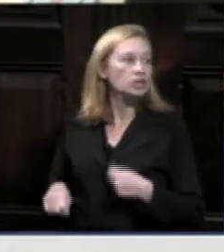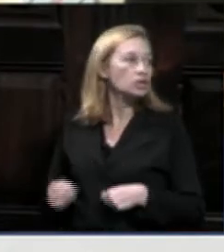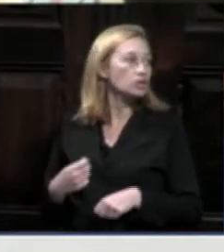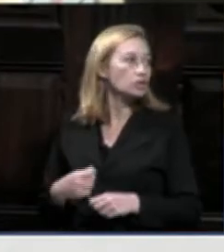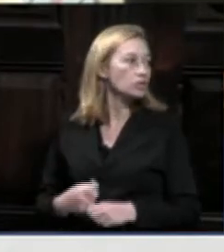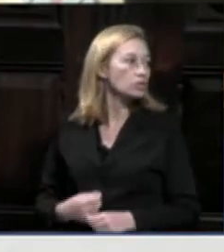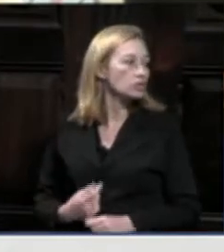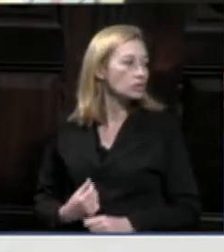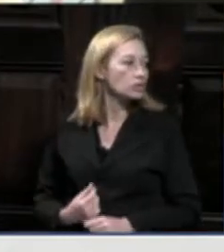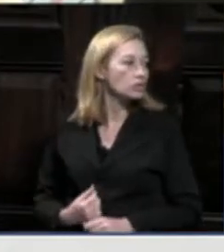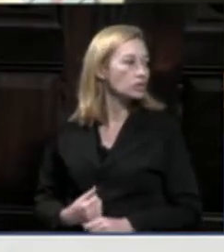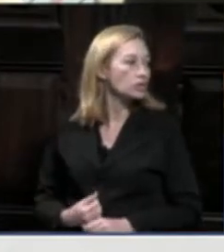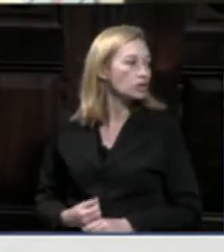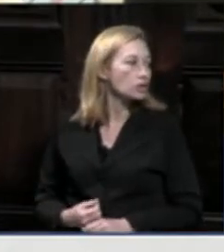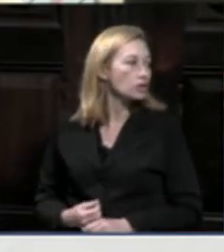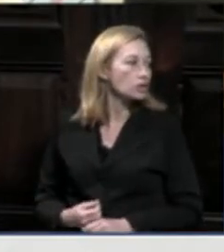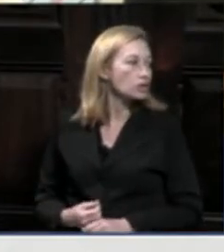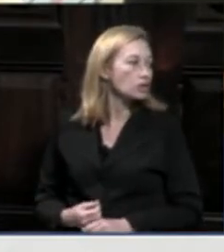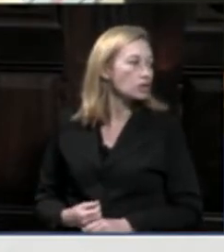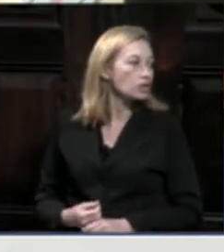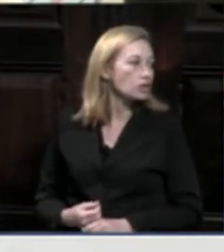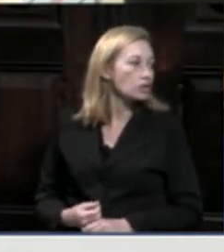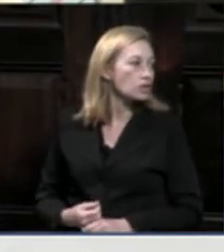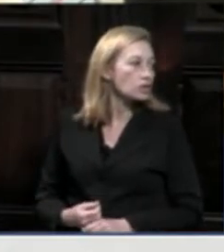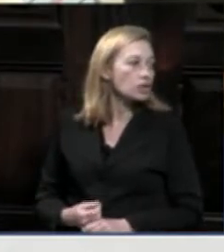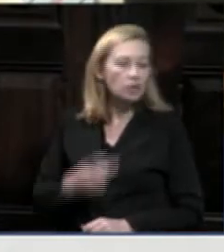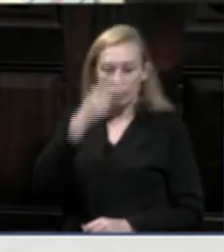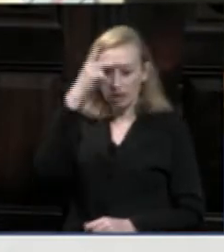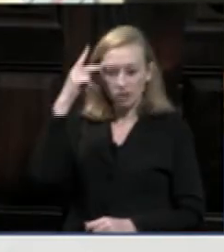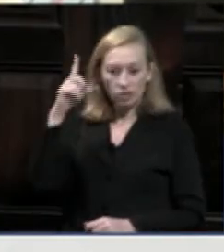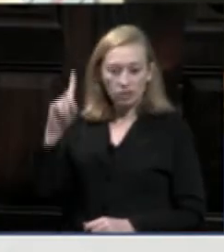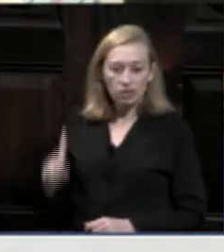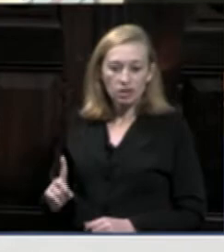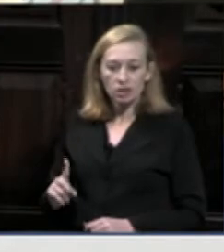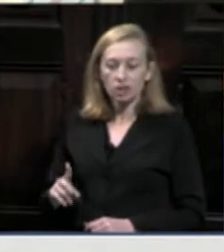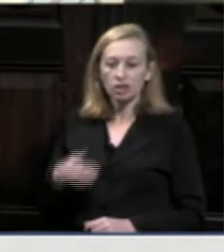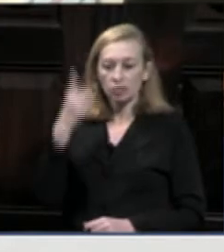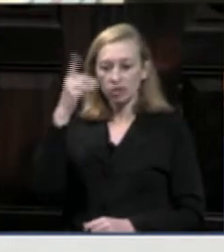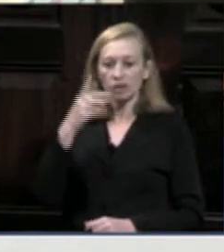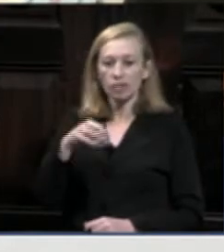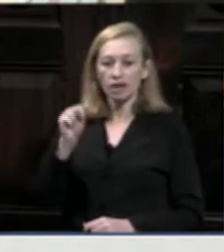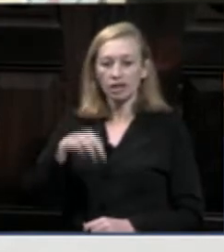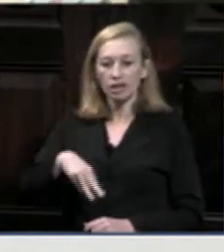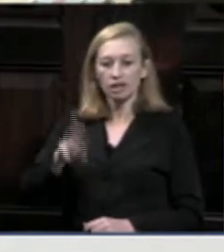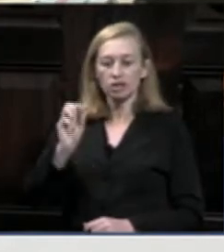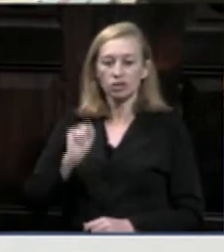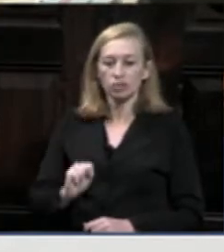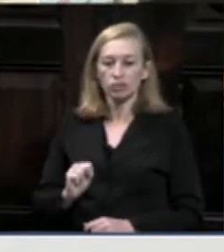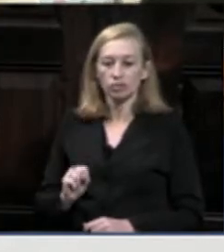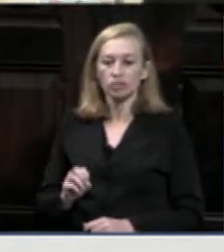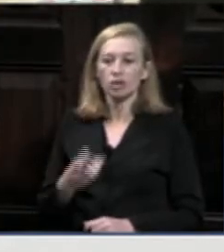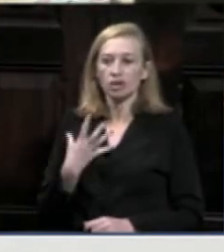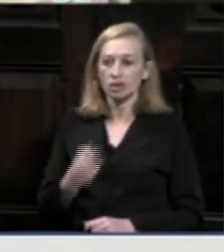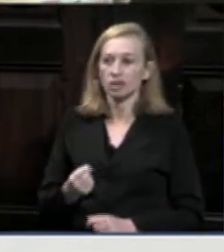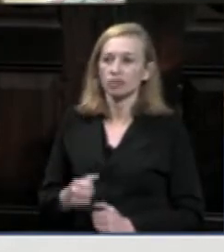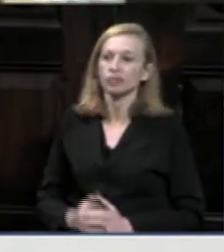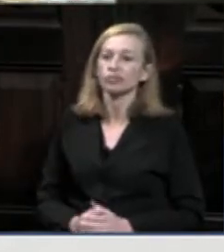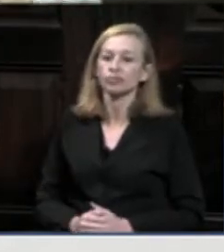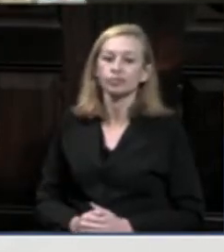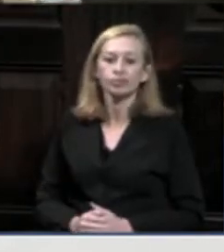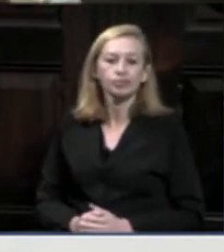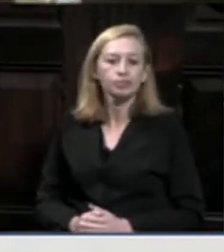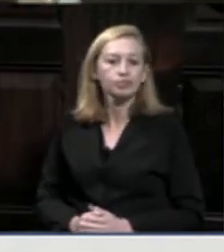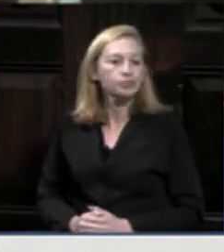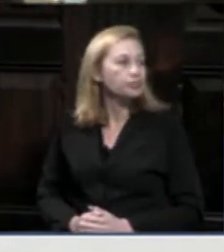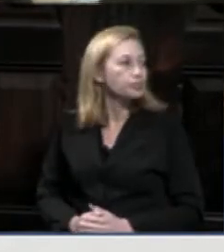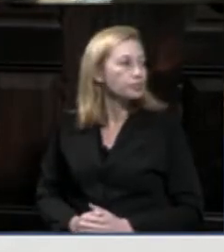Para emitir parecer pela comissão da pessoa com deficiência, deputado Márcio Pacheco. Parecer é favorável, presidente.